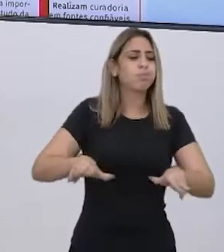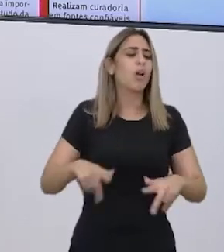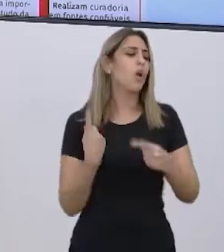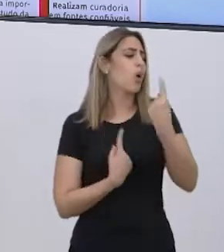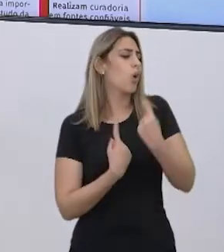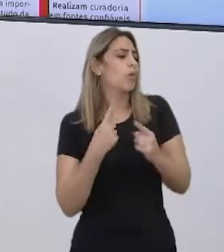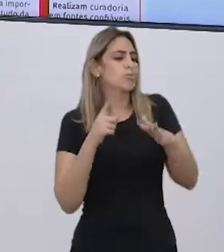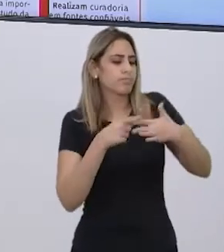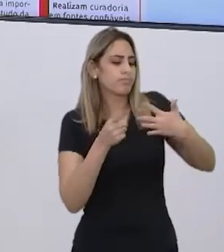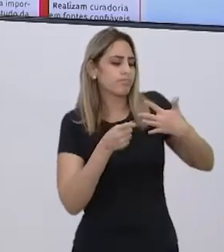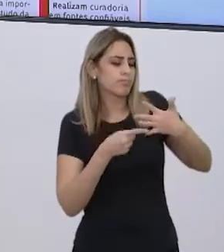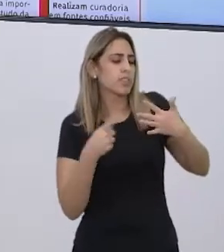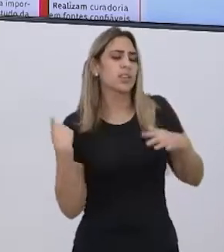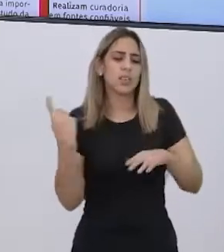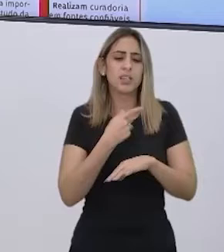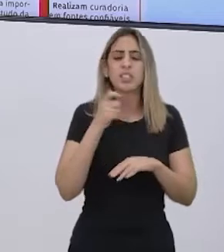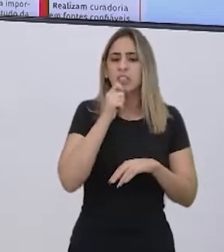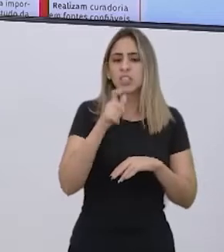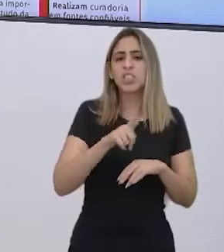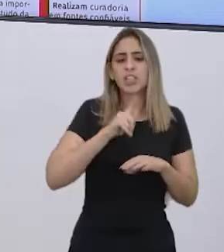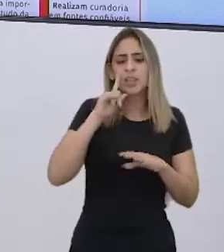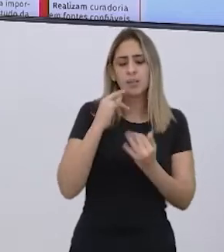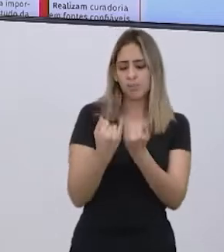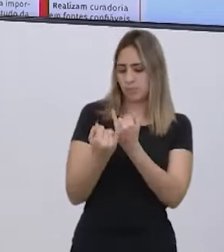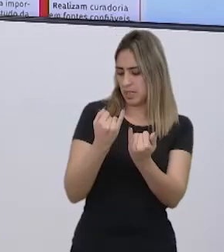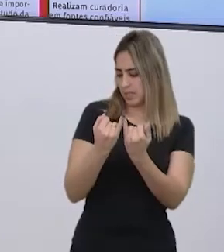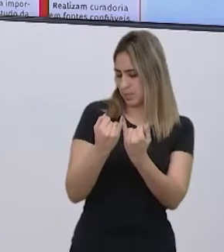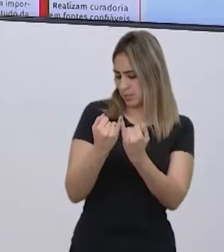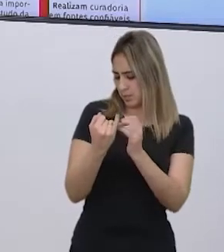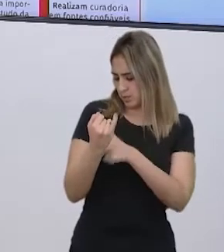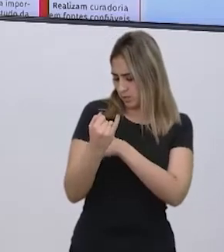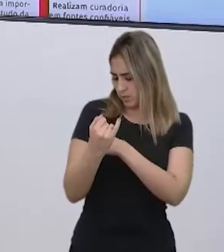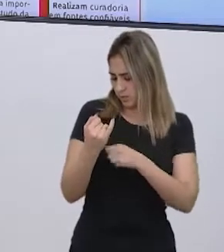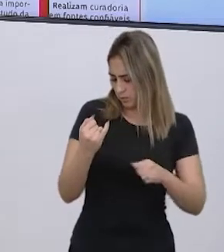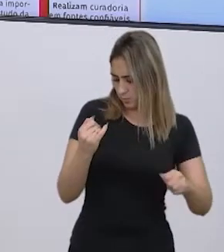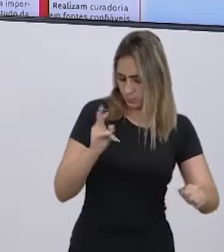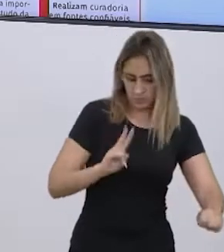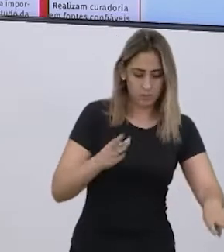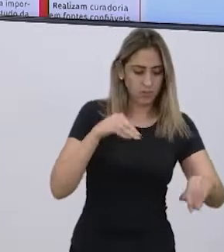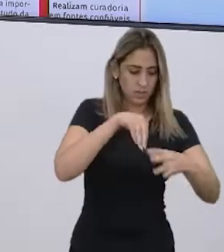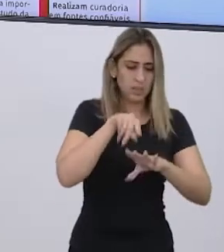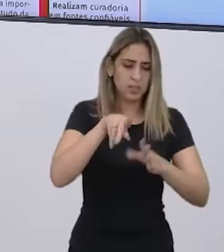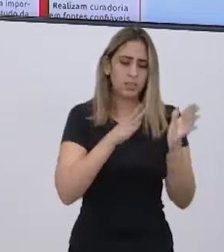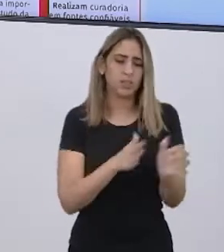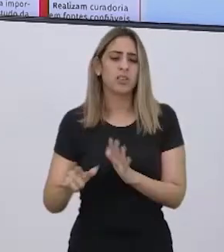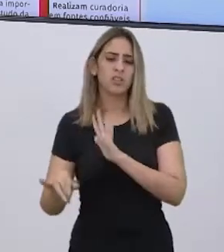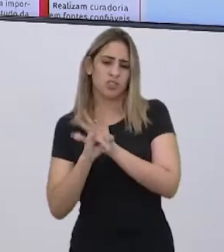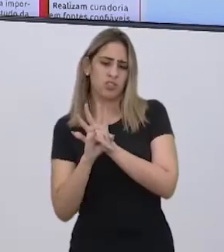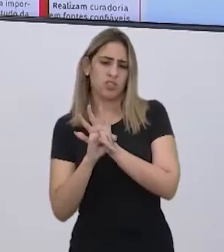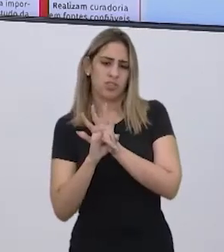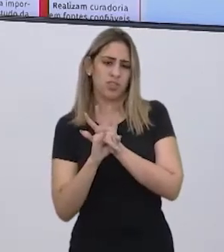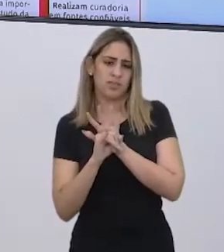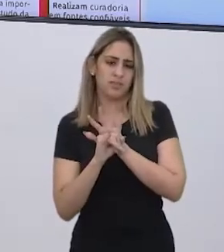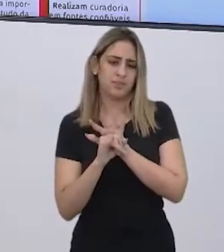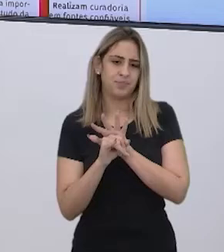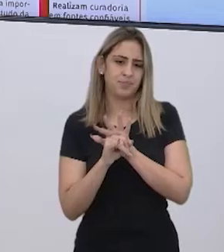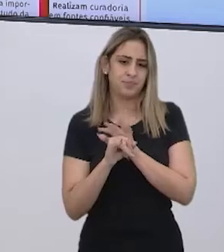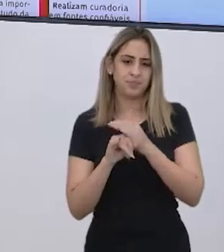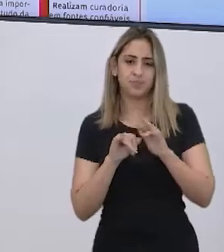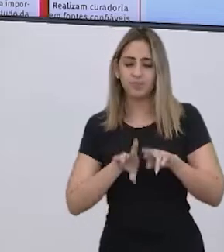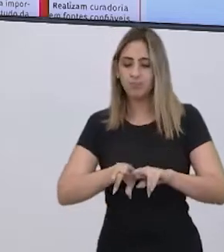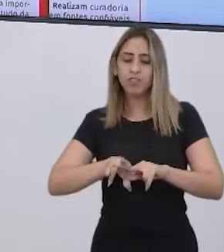quais são os pontos que a gente ainda tem em comum, mesmo dentro desse processo de identidade, né? De identidade não,